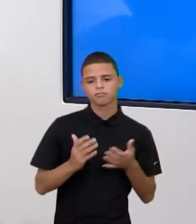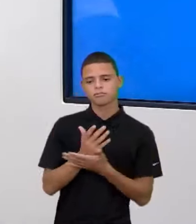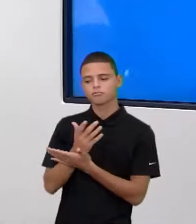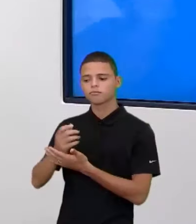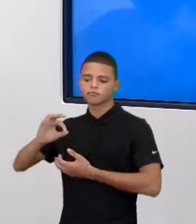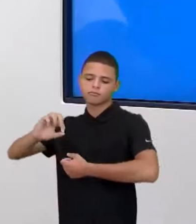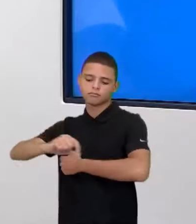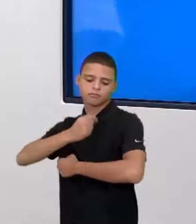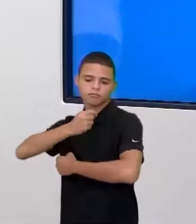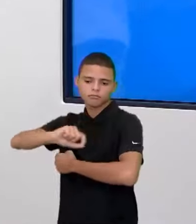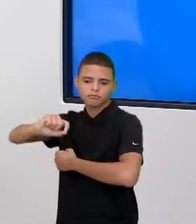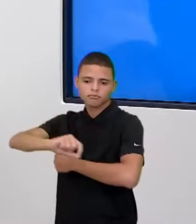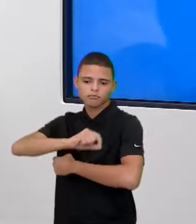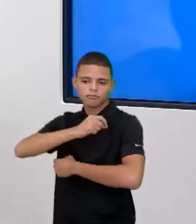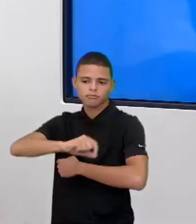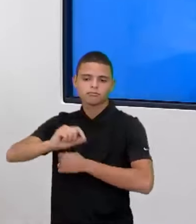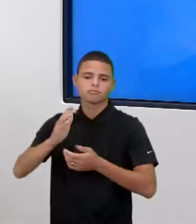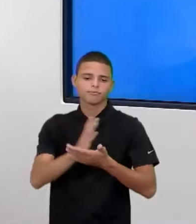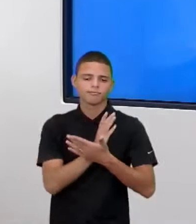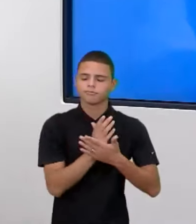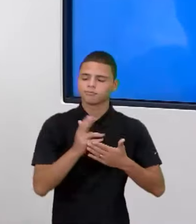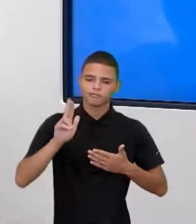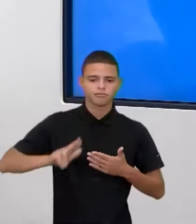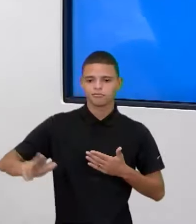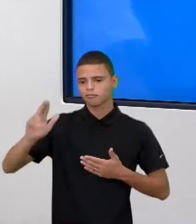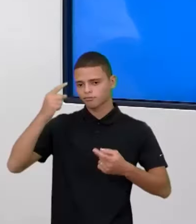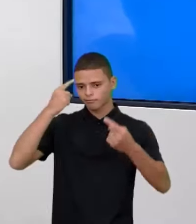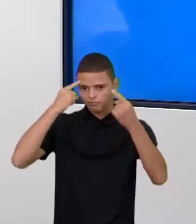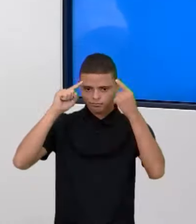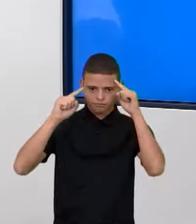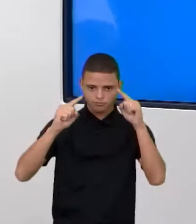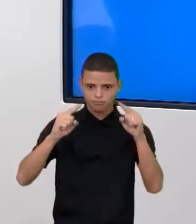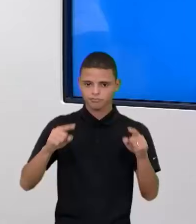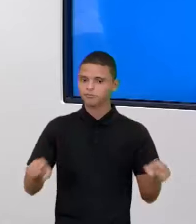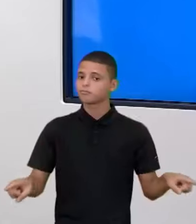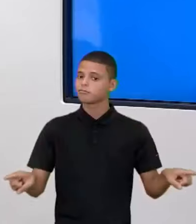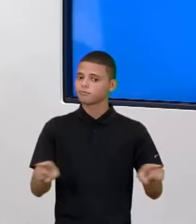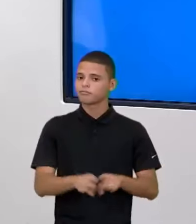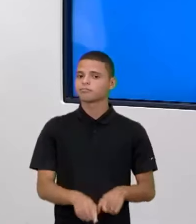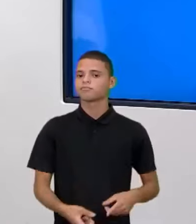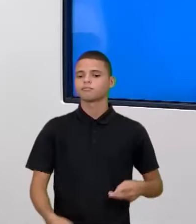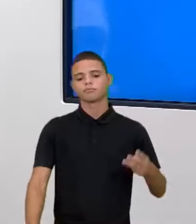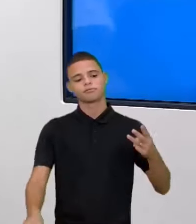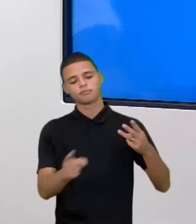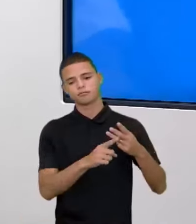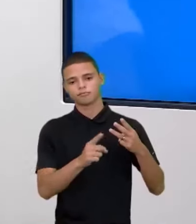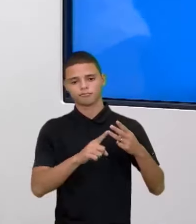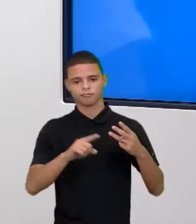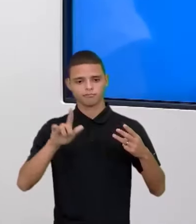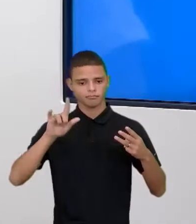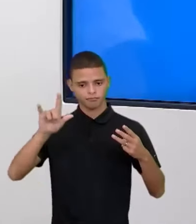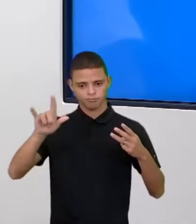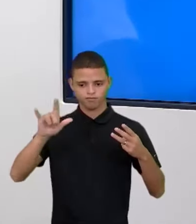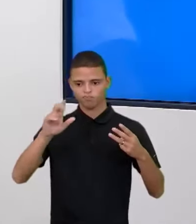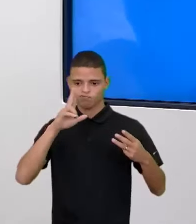um teclado e assim você vai usando a criatividade. E, finalmente, vamos para o heavy metal.